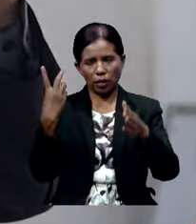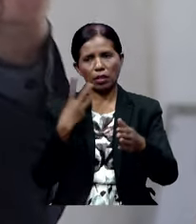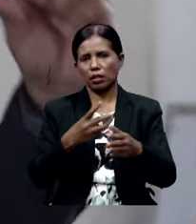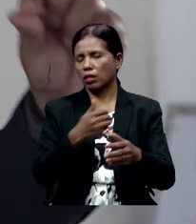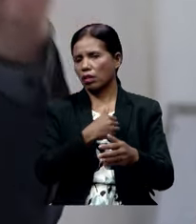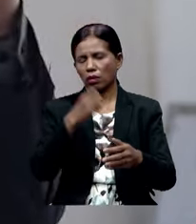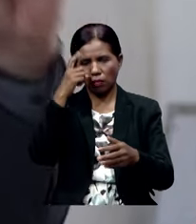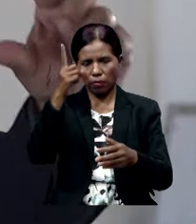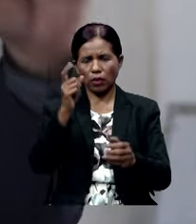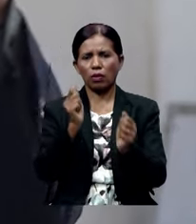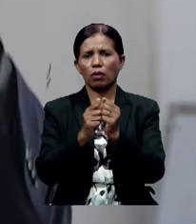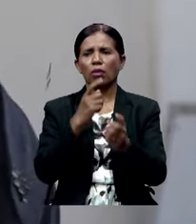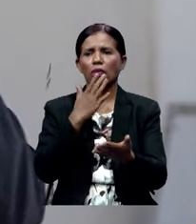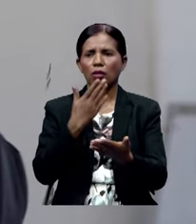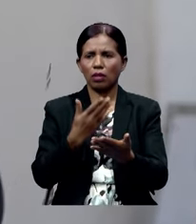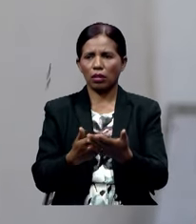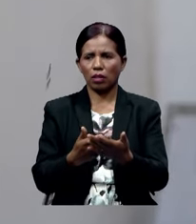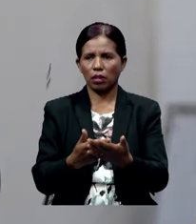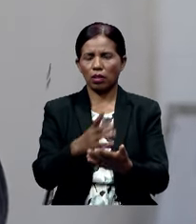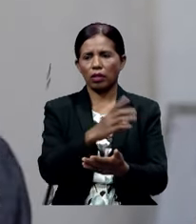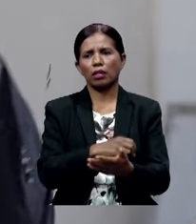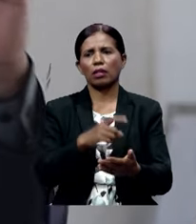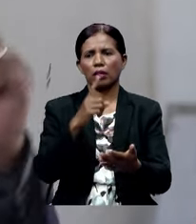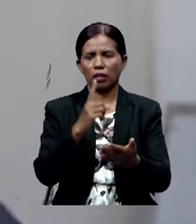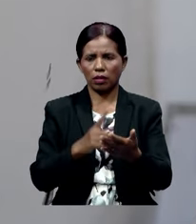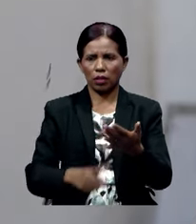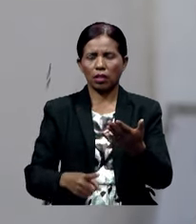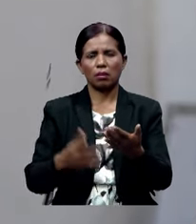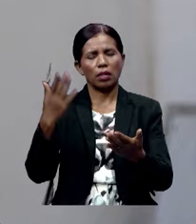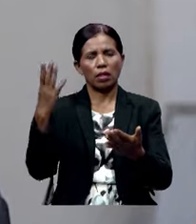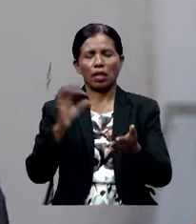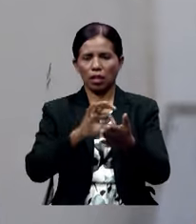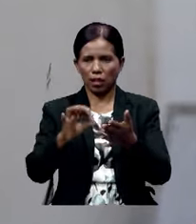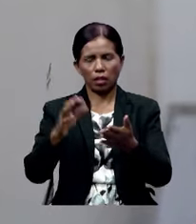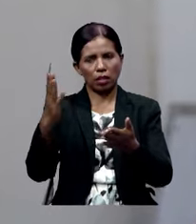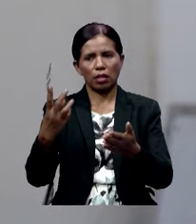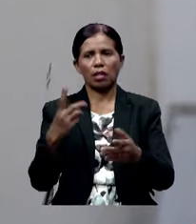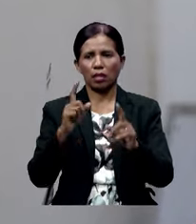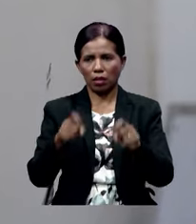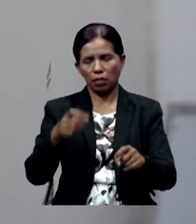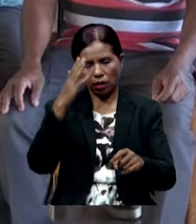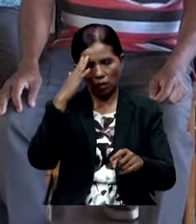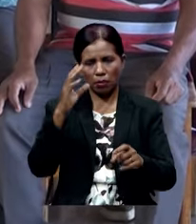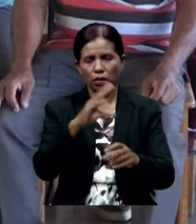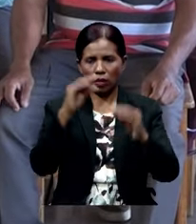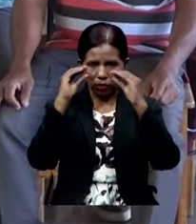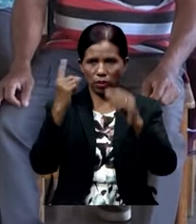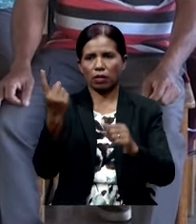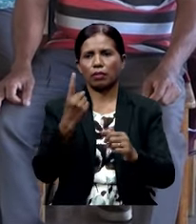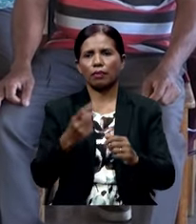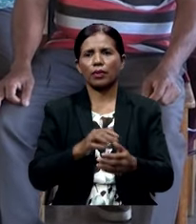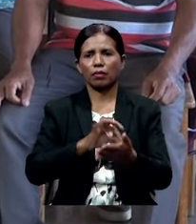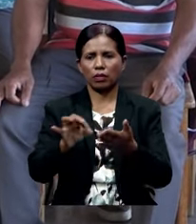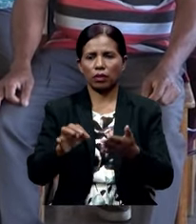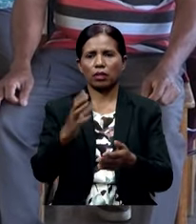dia de que está no conteúdo sendo mexilado. A vida nem tem que haklean bebê. Formação ne